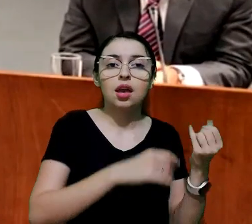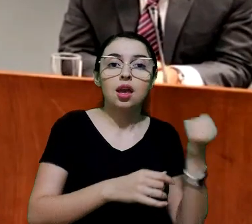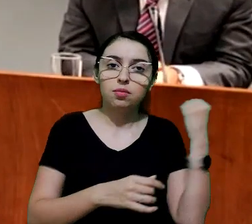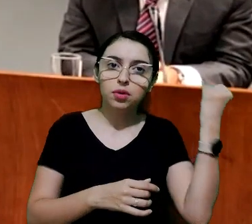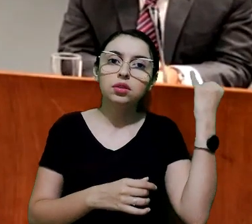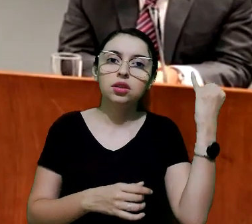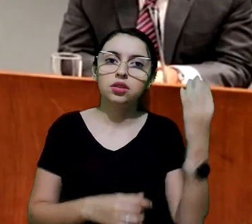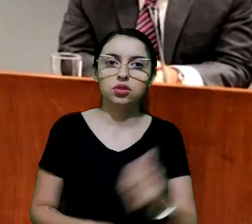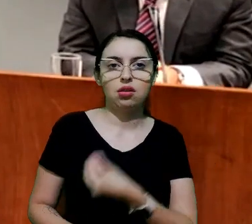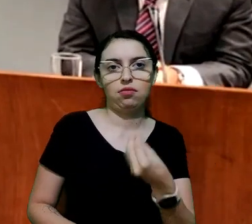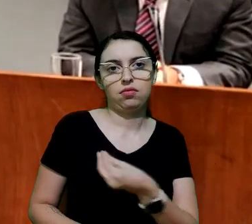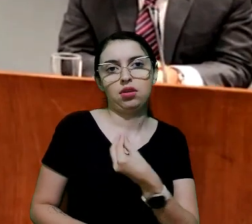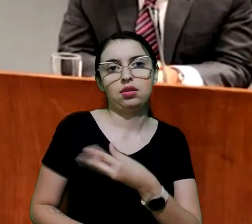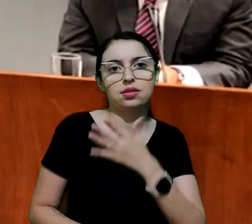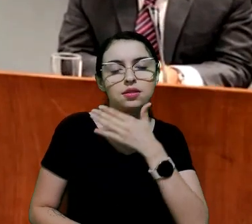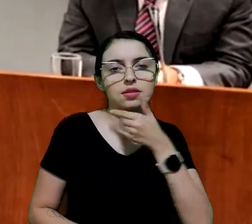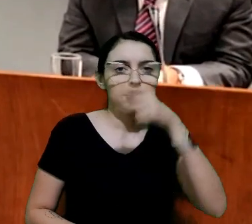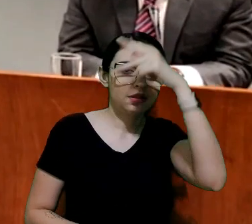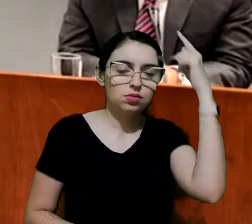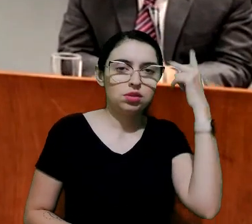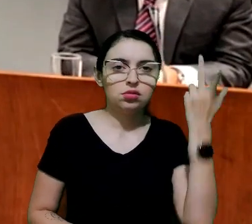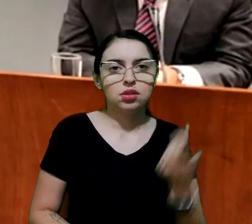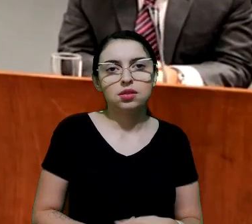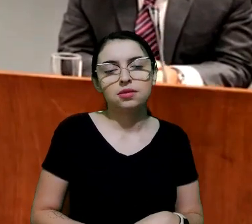Não é possível a gente tratar com essa...